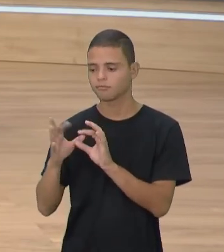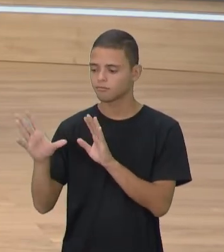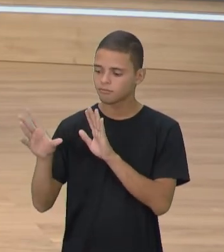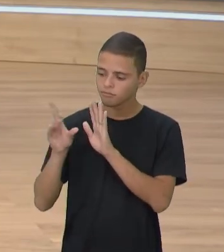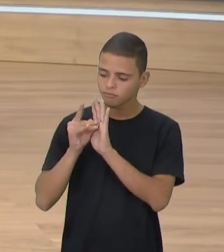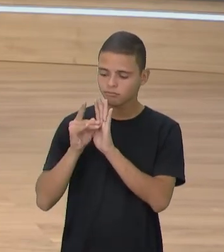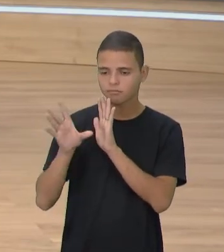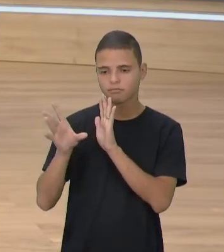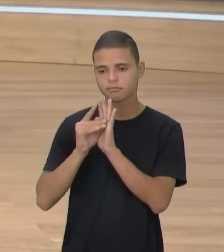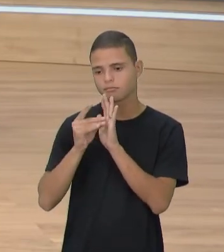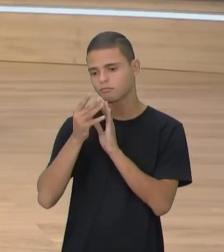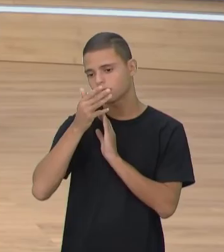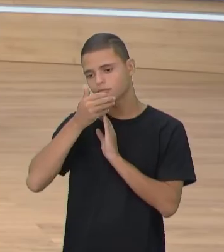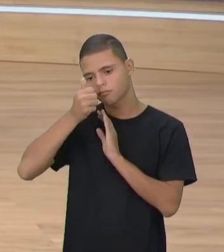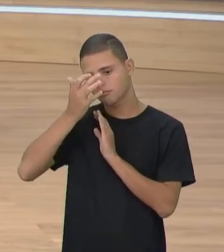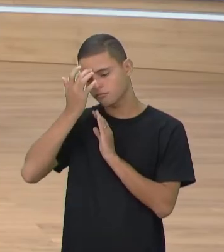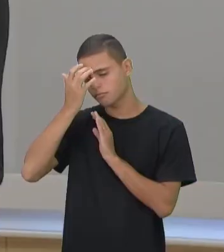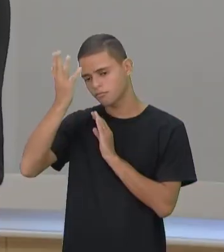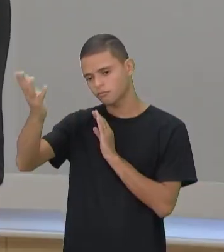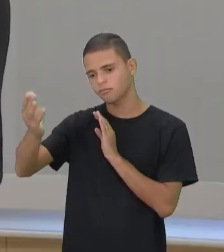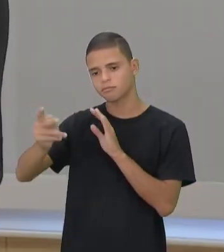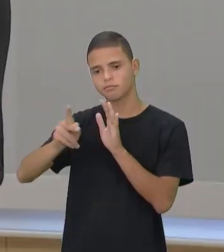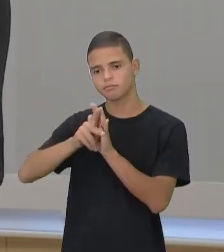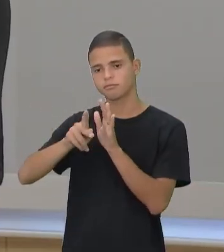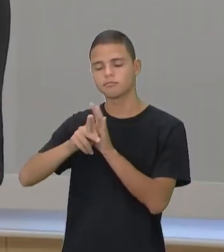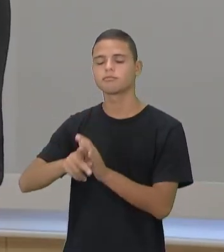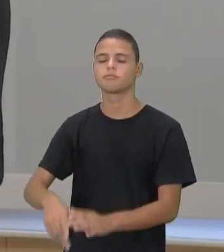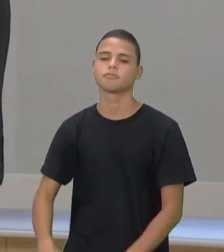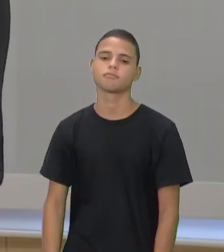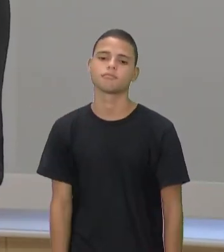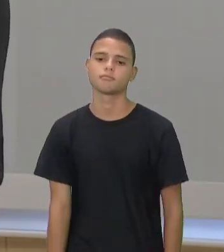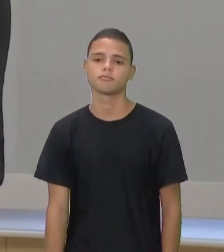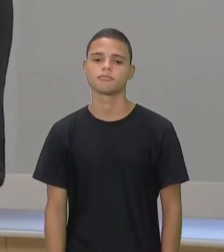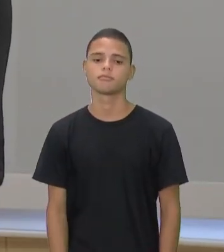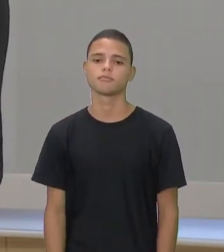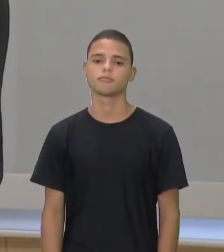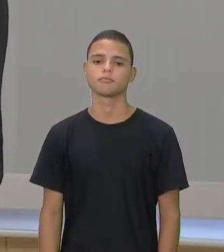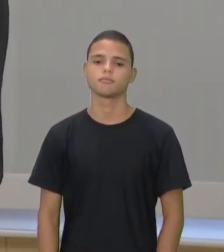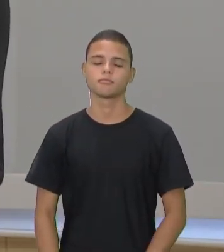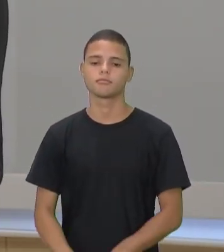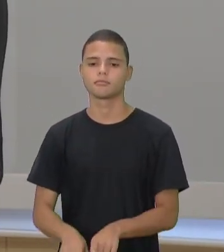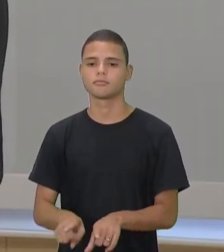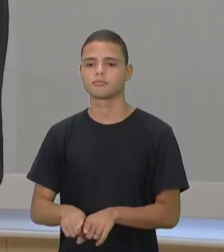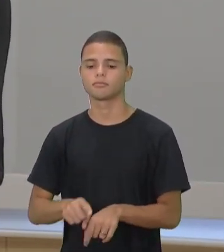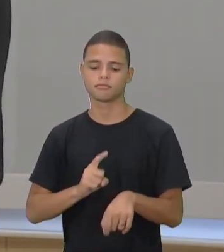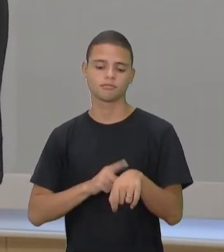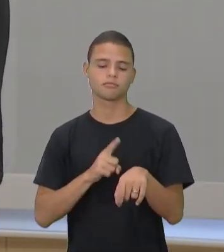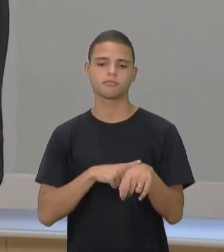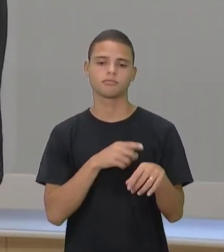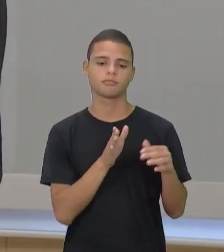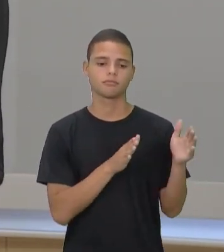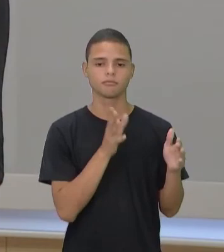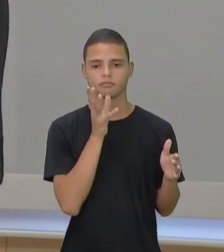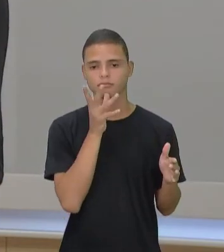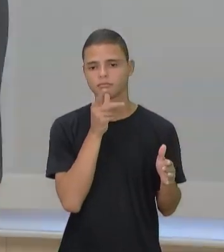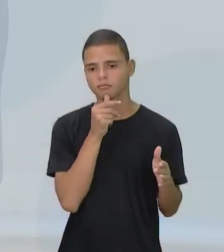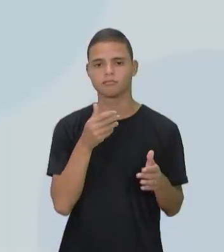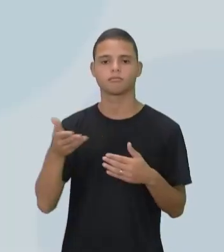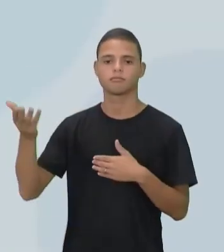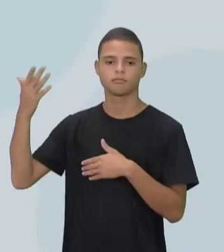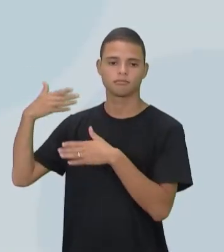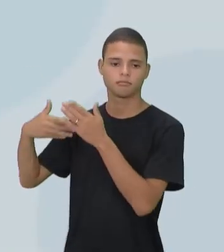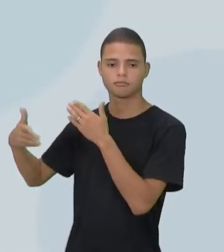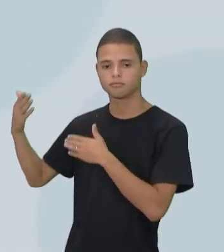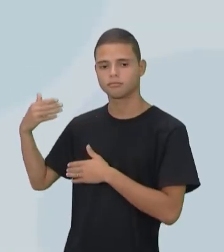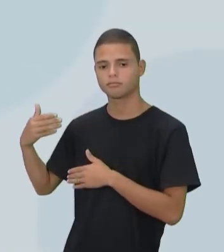dizer assim, a aderência do tijolo, né? E também a questão de durabilidade dessa massa, que antigamente